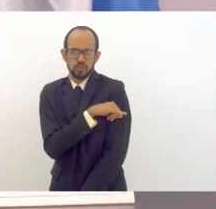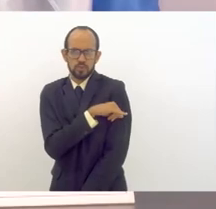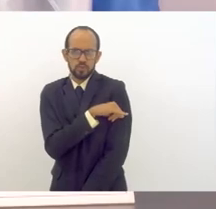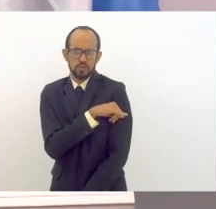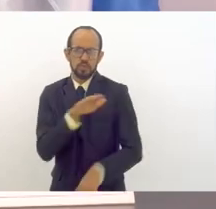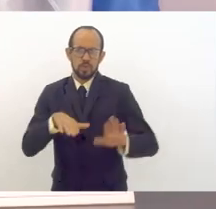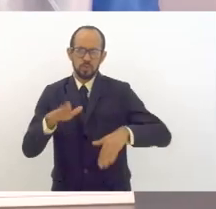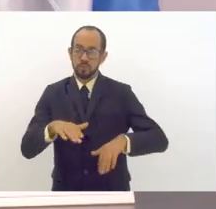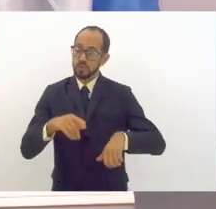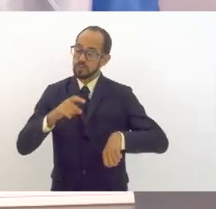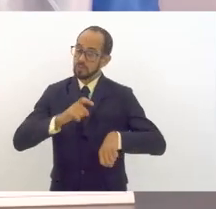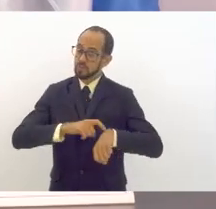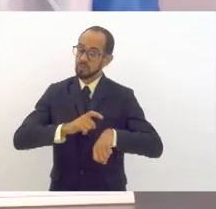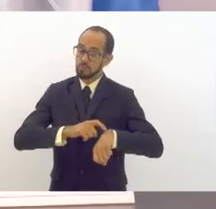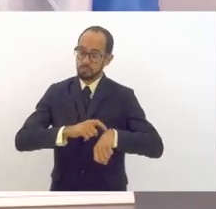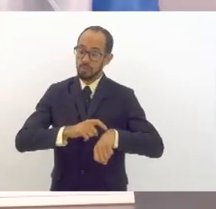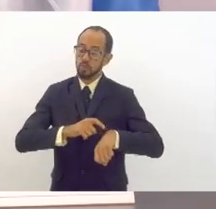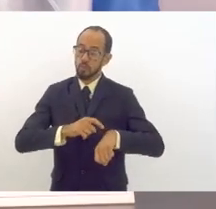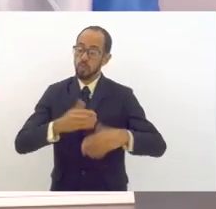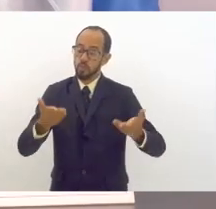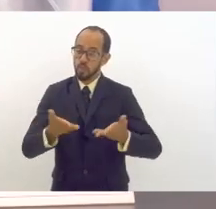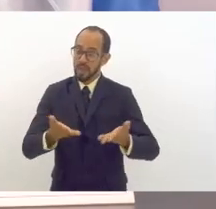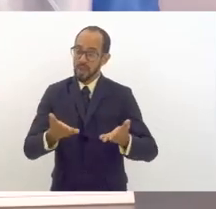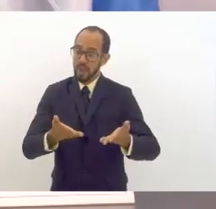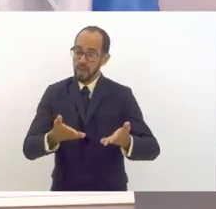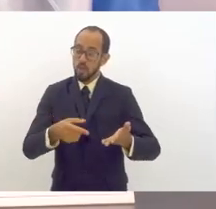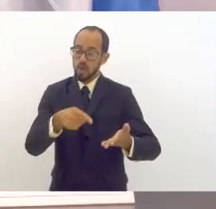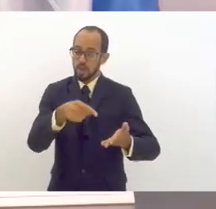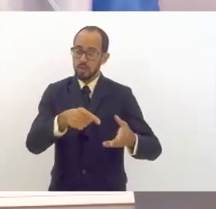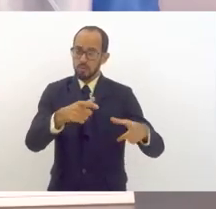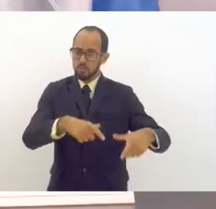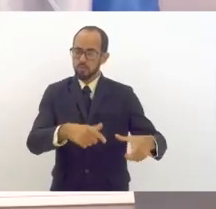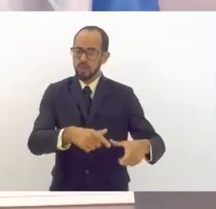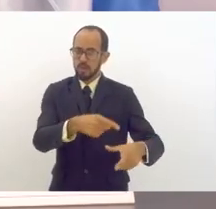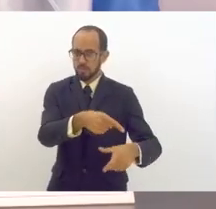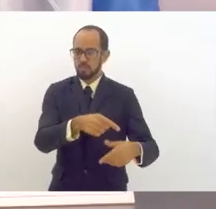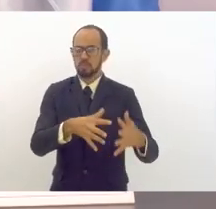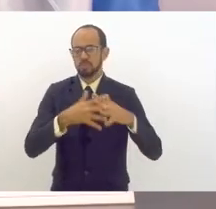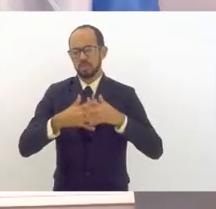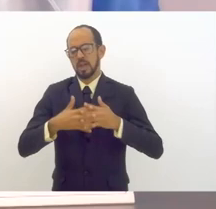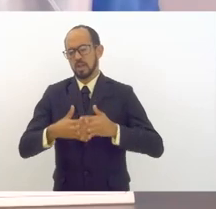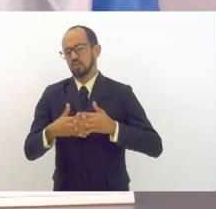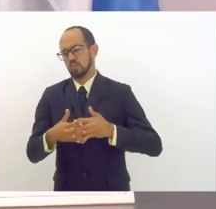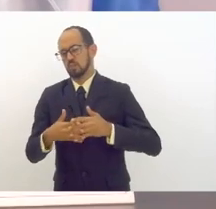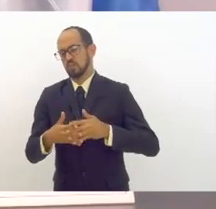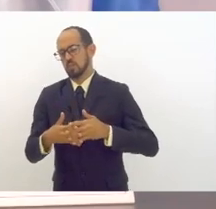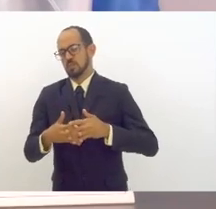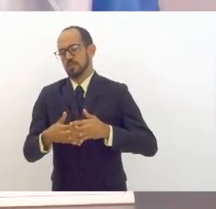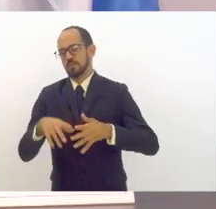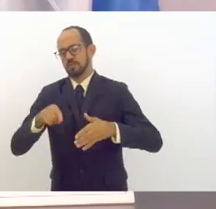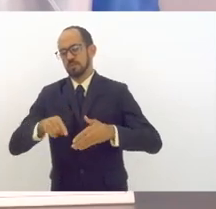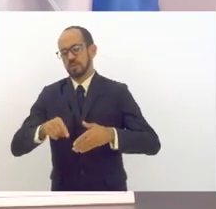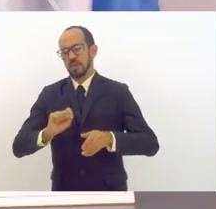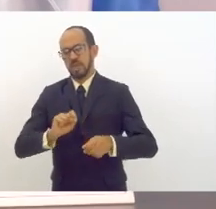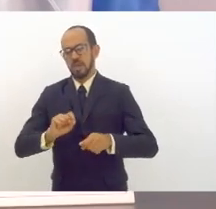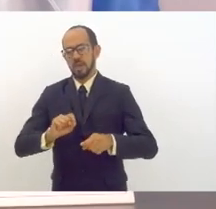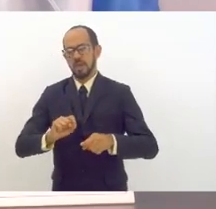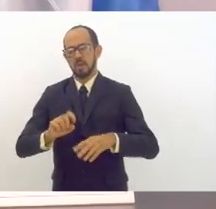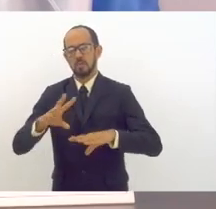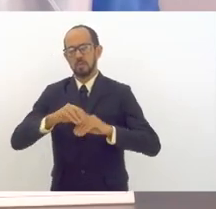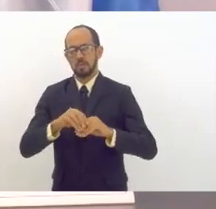complicada, a região mais complicada, onde parte dessa carência é suprida com o compartilhamento de escolas